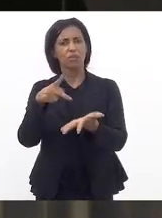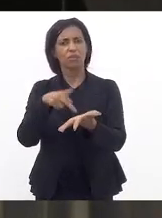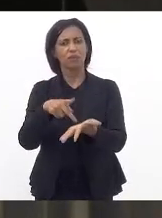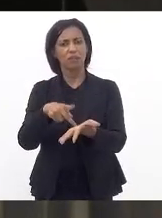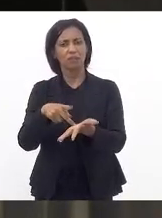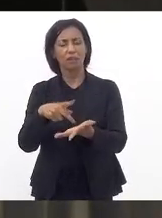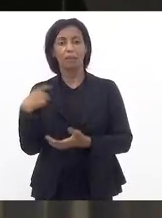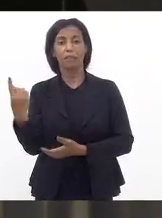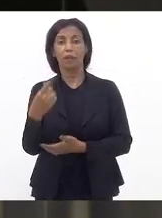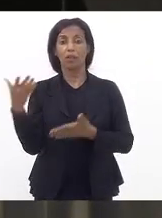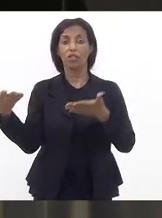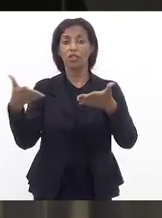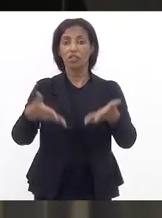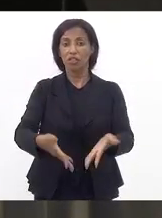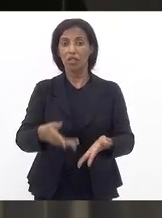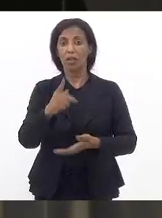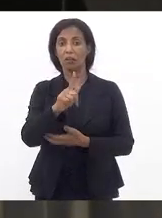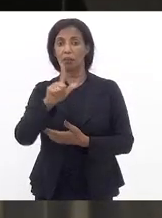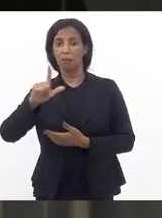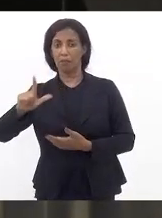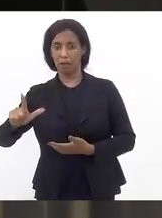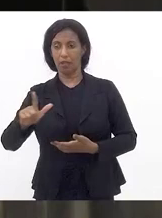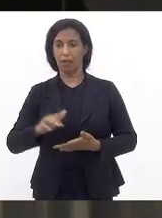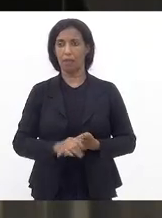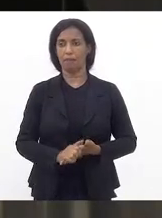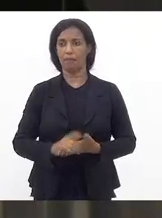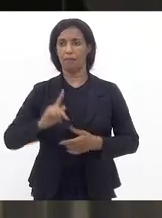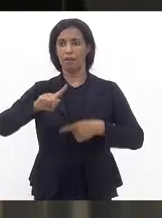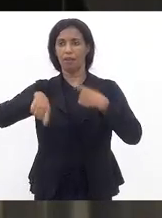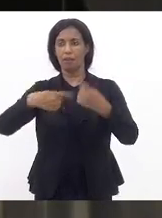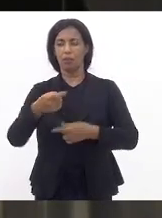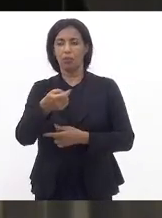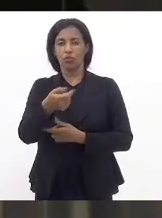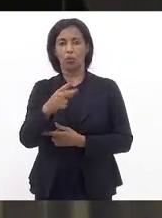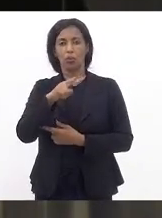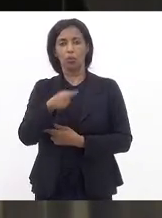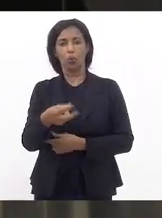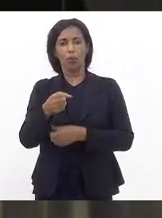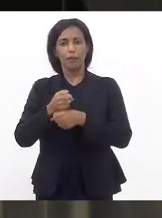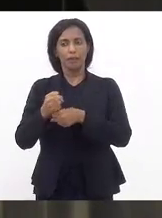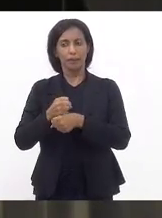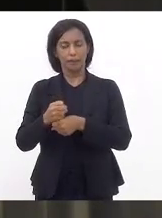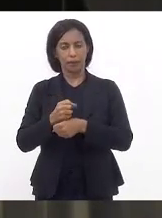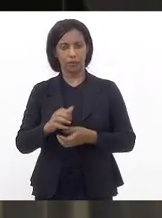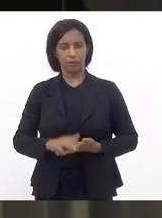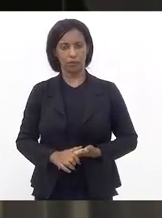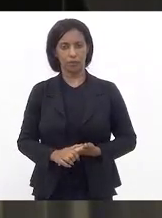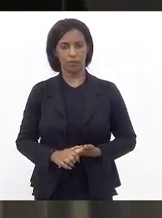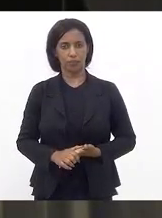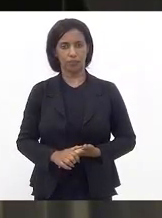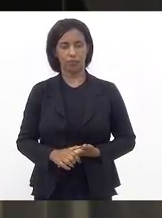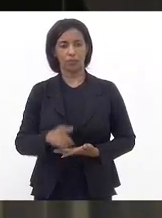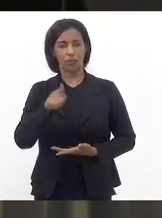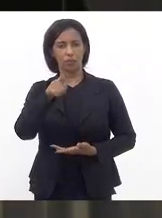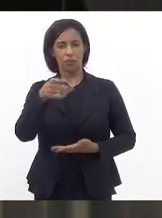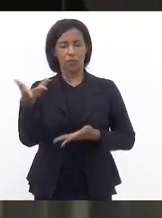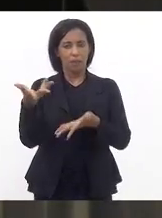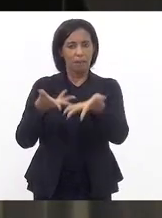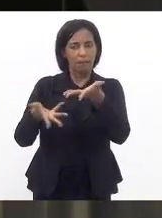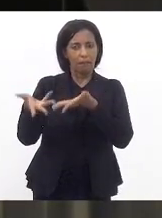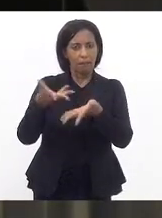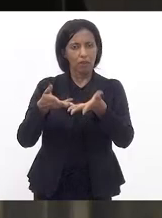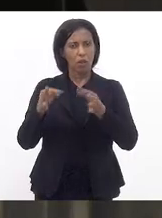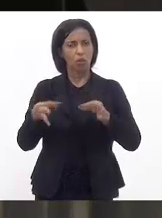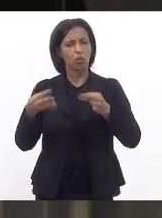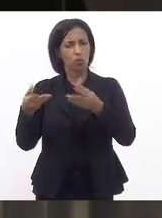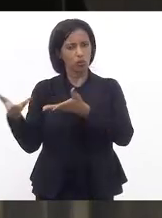a verdade para nós chegar no Rio pele depois de quase dois anos Rodrigo se você participou